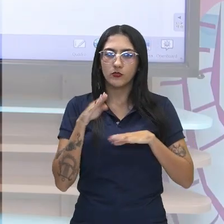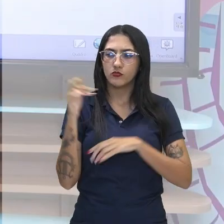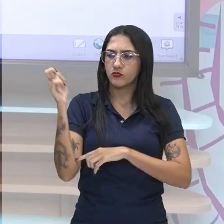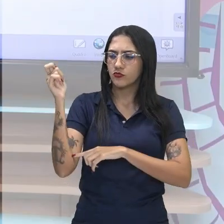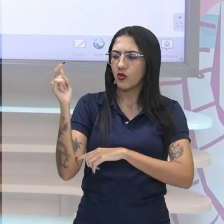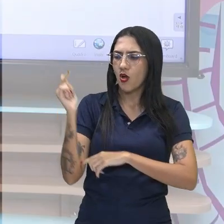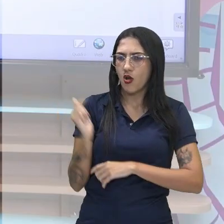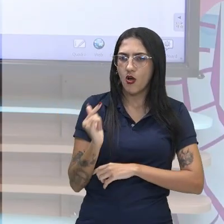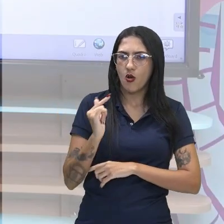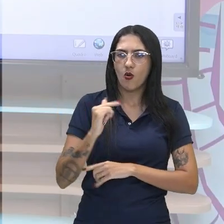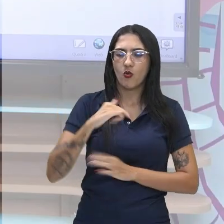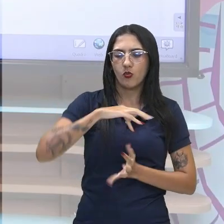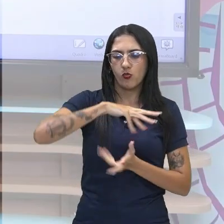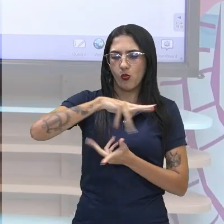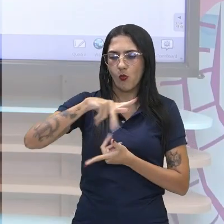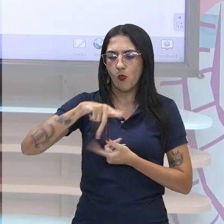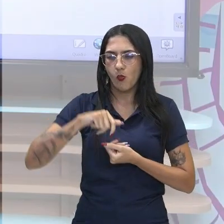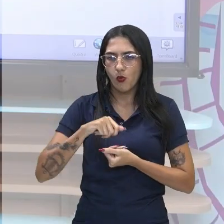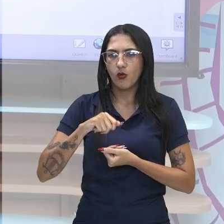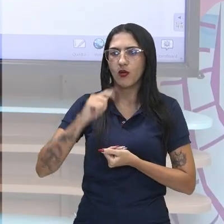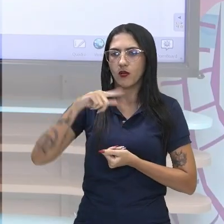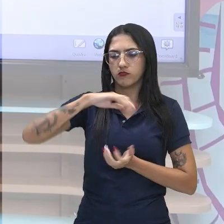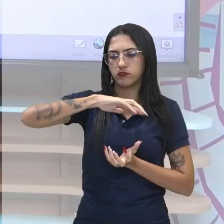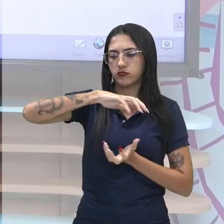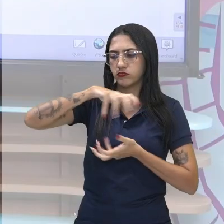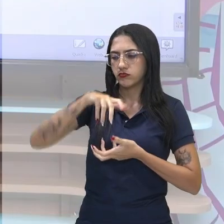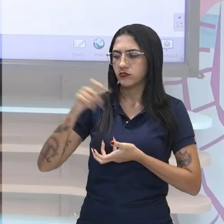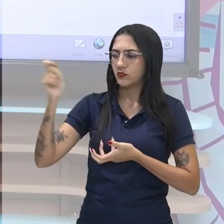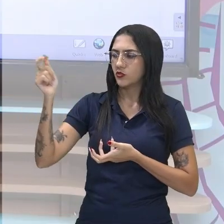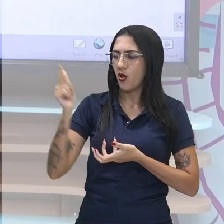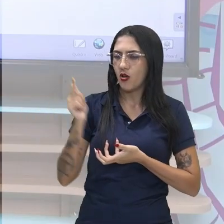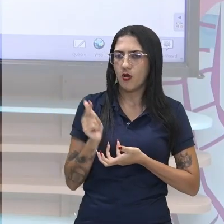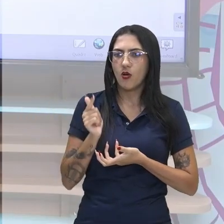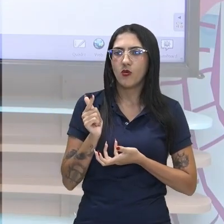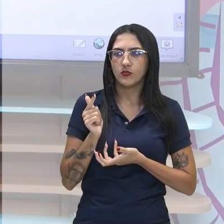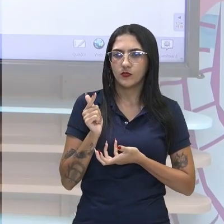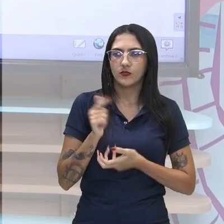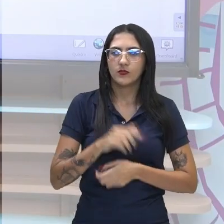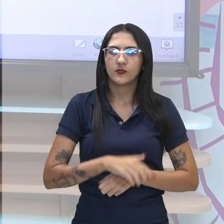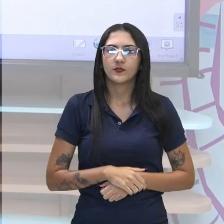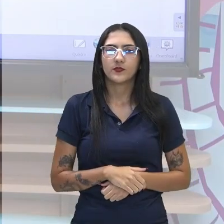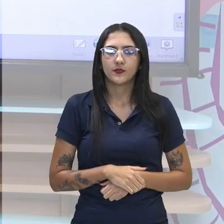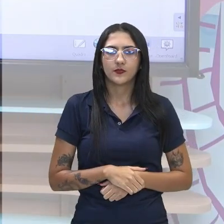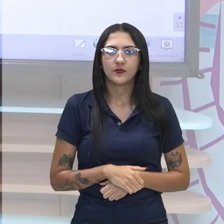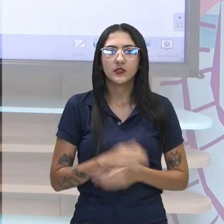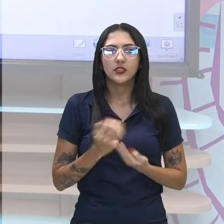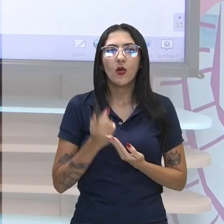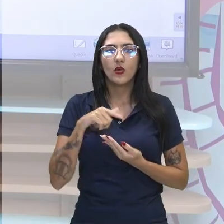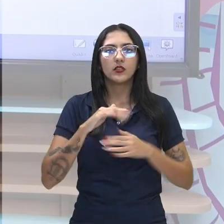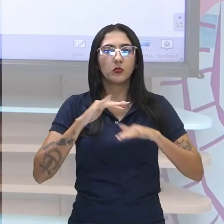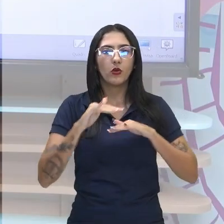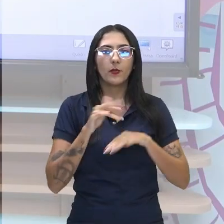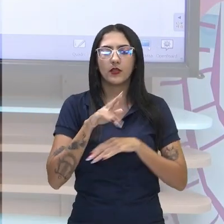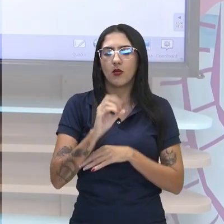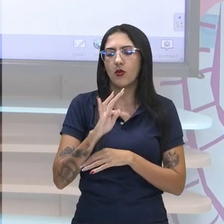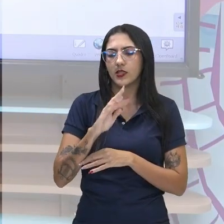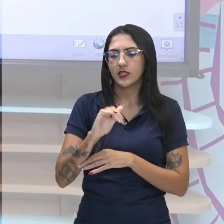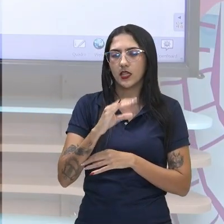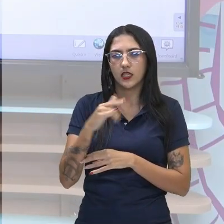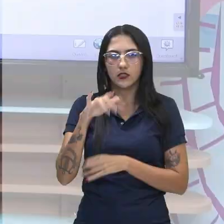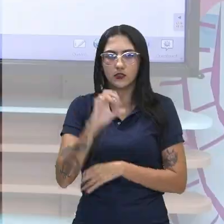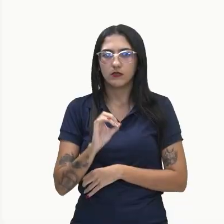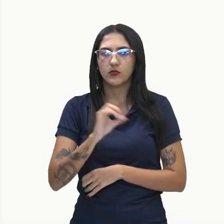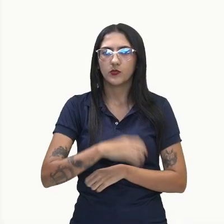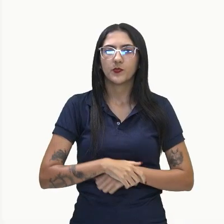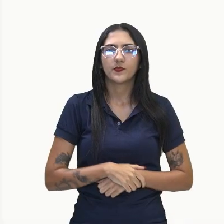o nosso planeta que está em movimento, tá bom? Nesse movimento de rotação. E